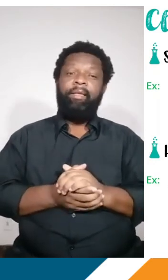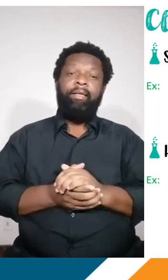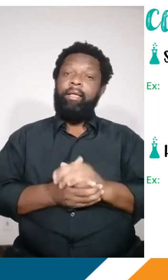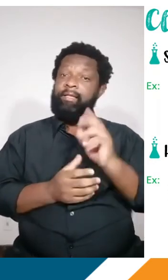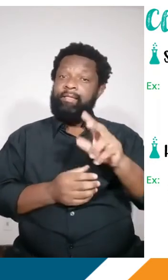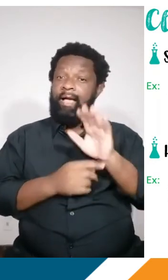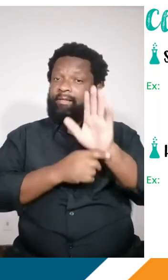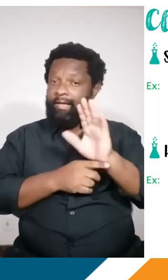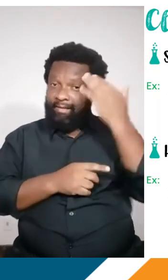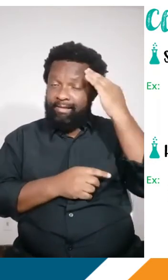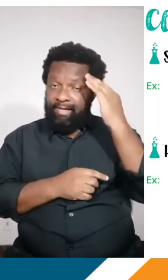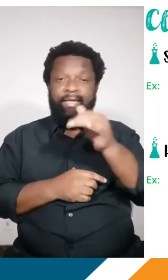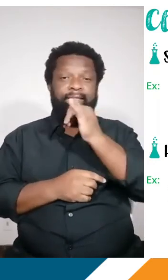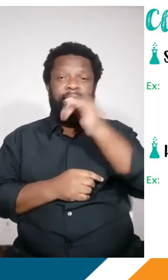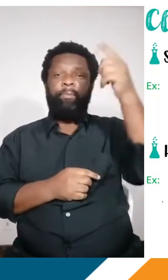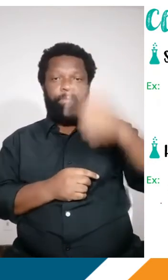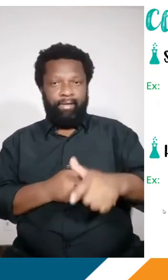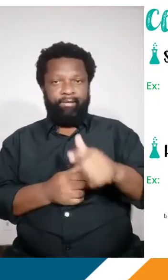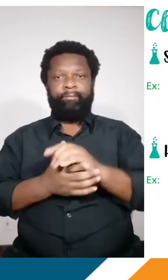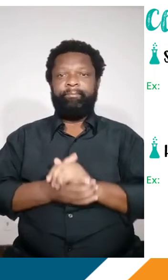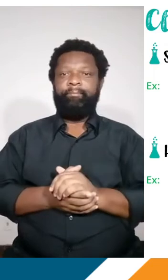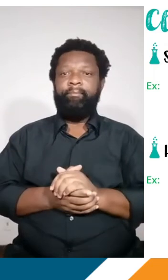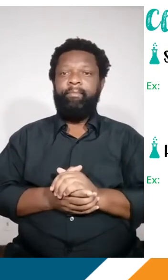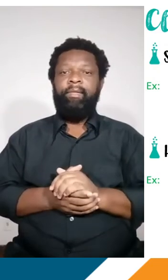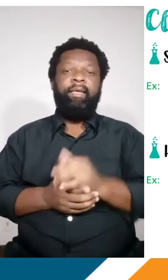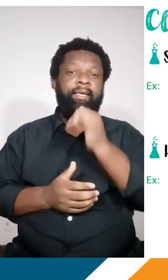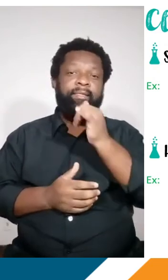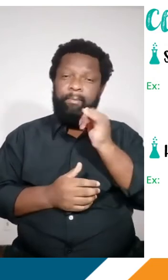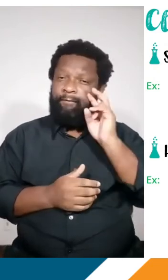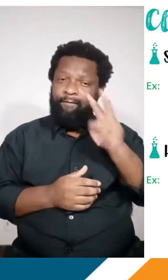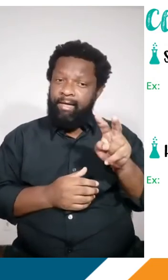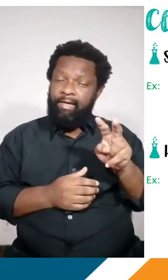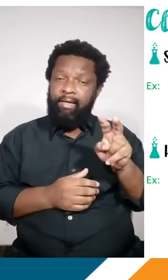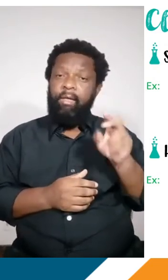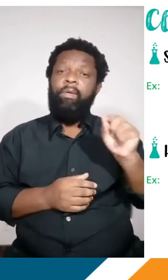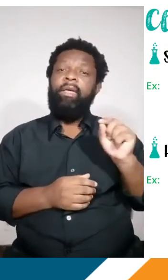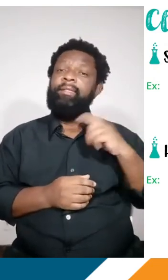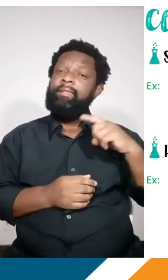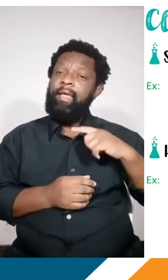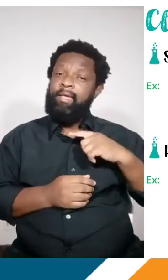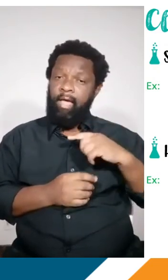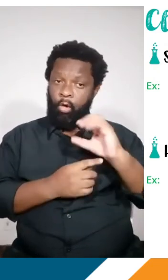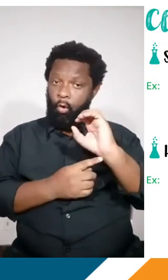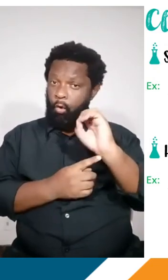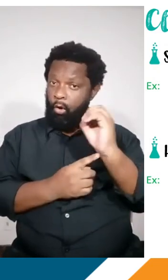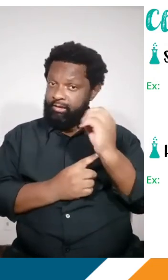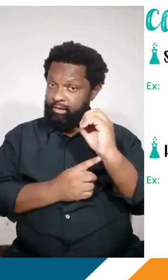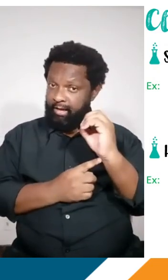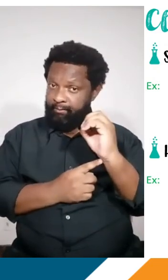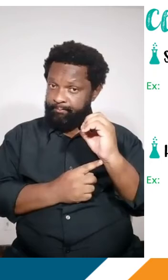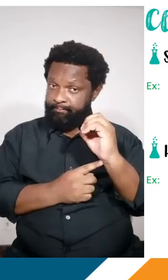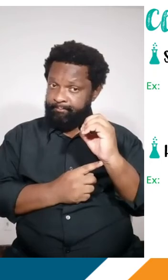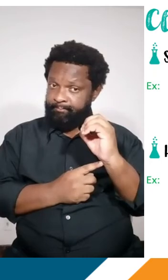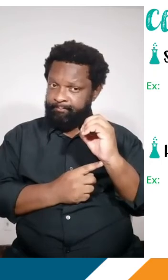Para ver se ficou claro, eu vou colocar outro exemplo. Esse exemplo me chama a atenção aqui a existência de um oxigênio